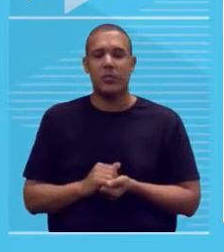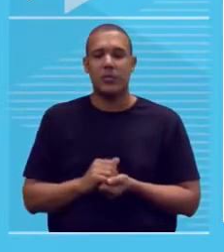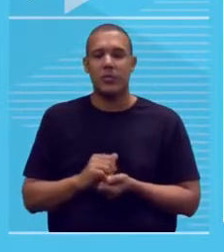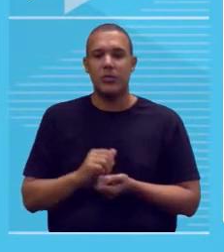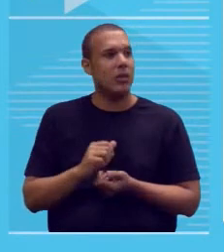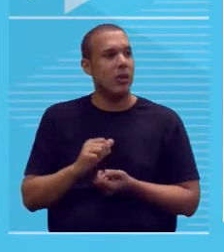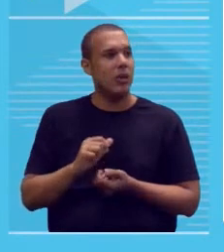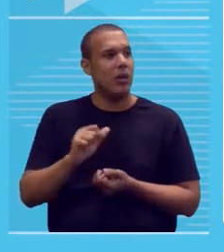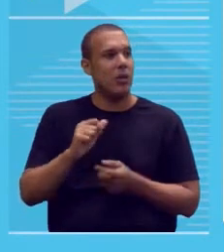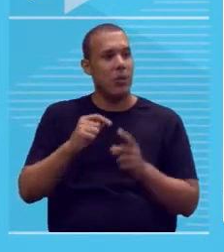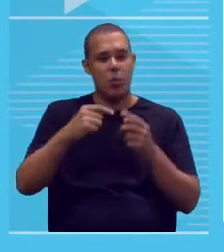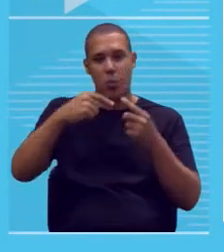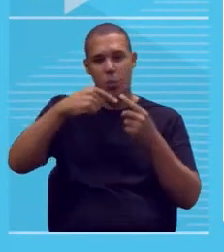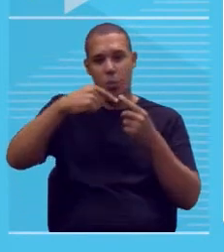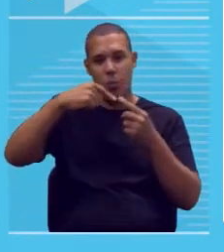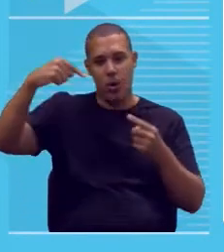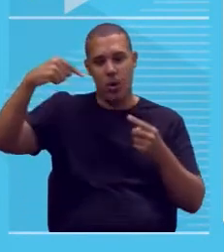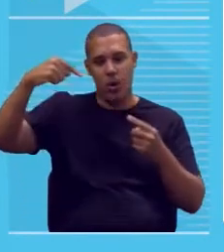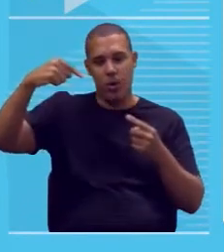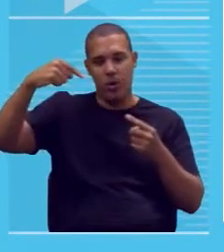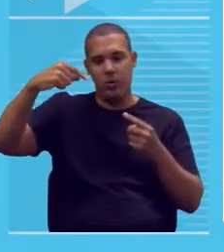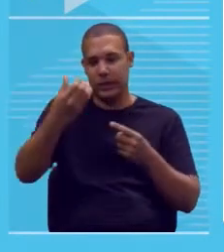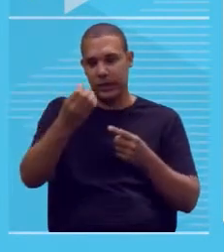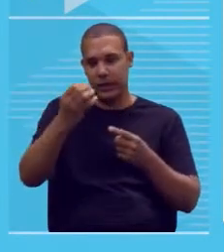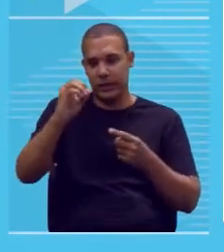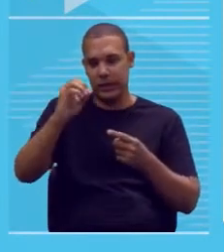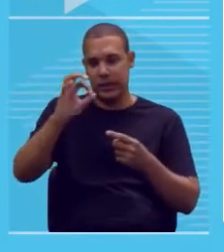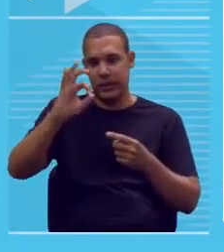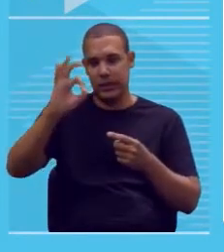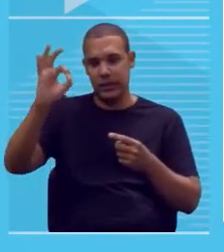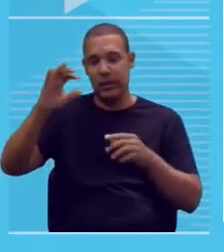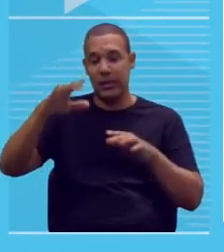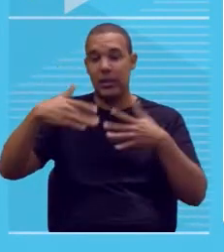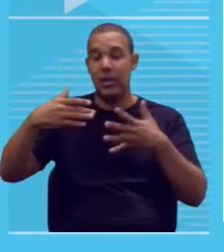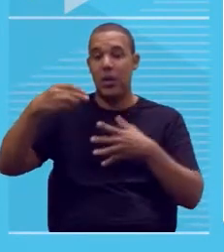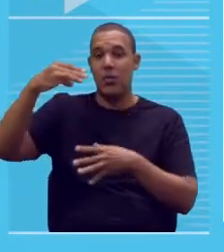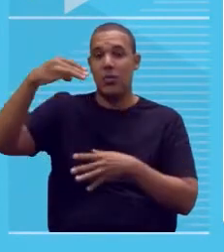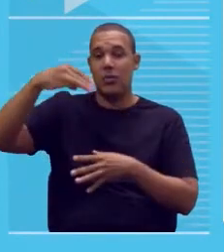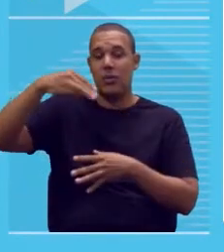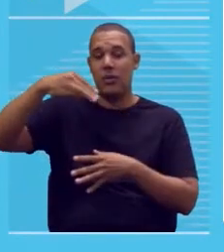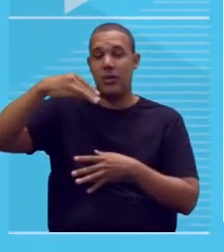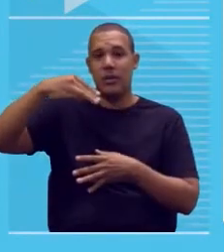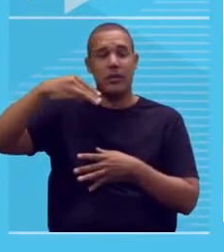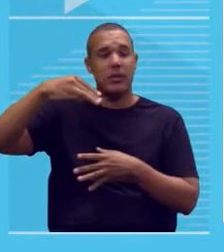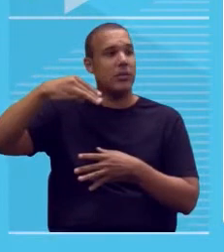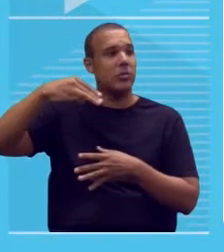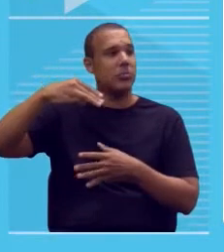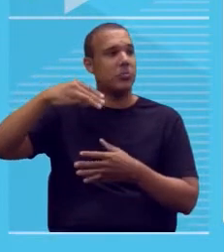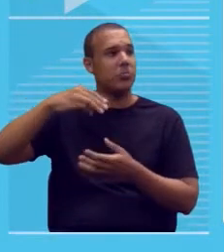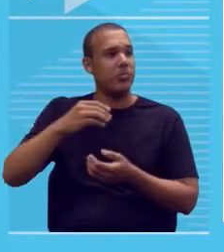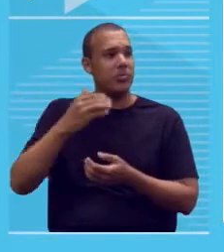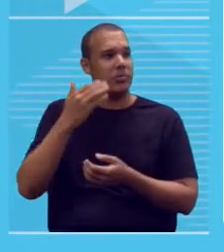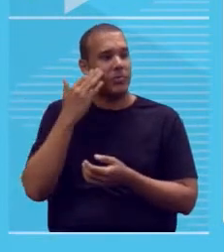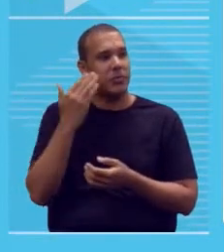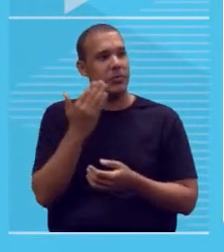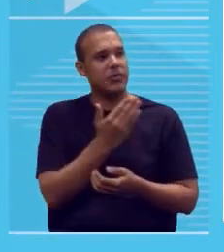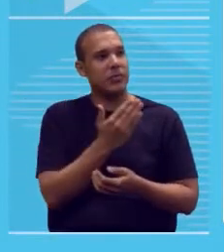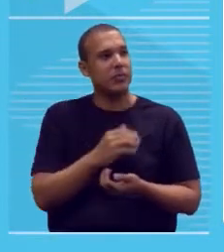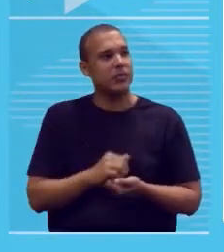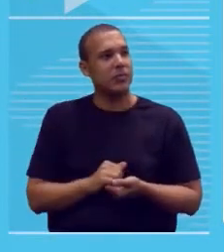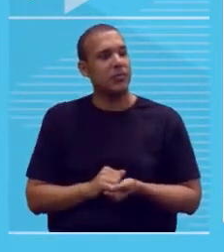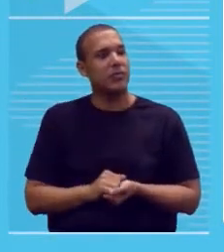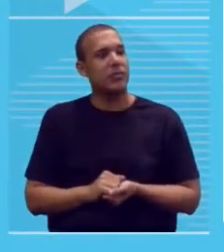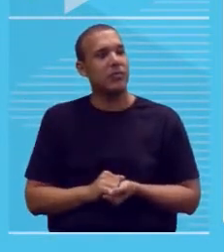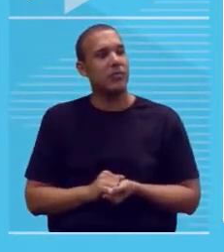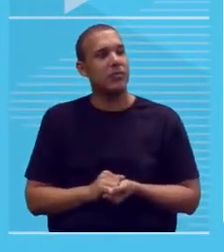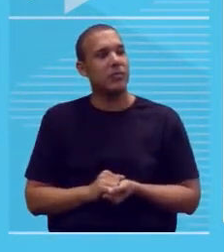O ângulo aqui era de 60 graus. Então, o coeficiente angular é a tangente do 60 graus.